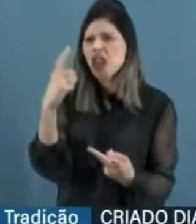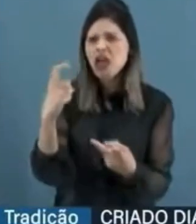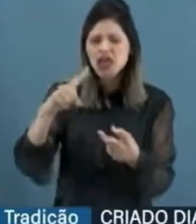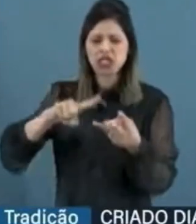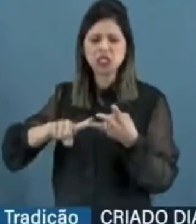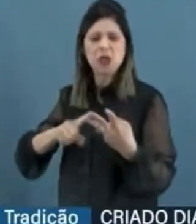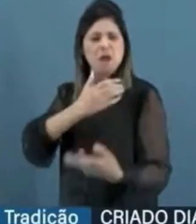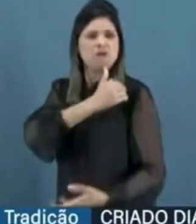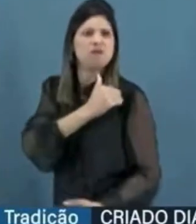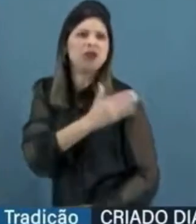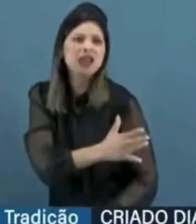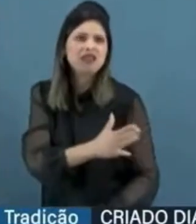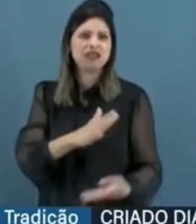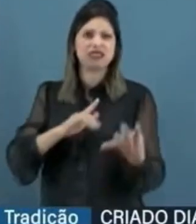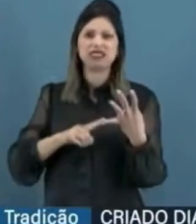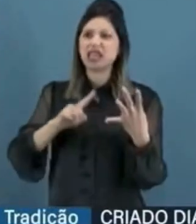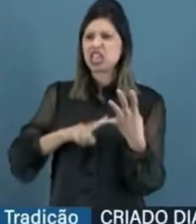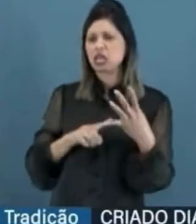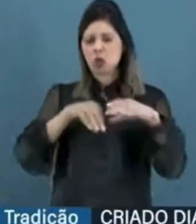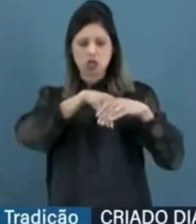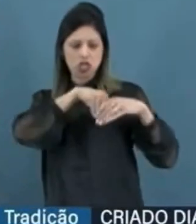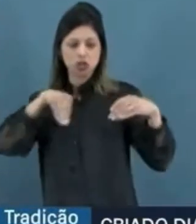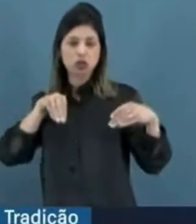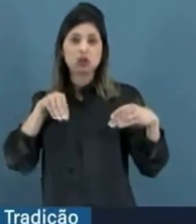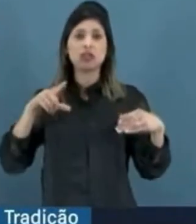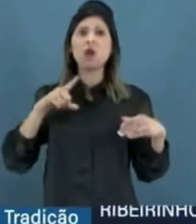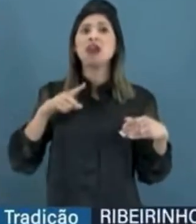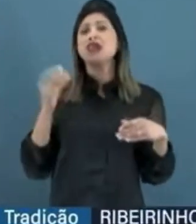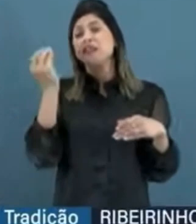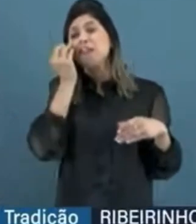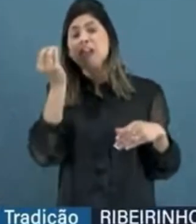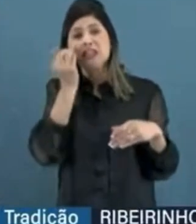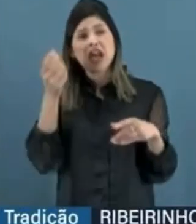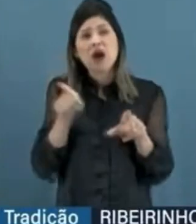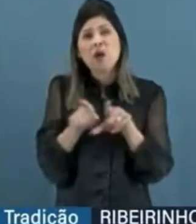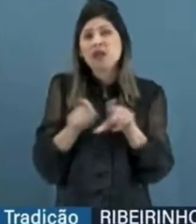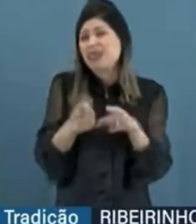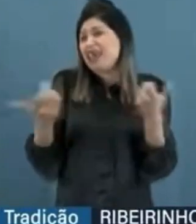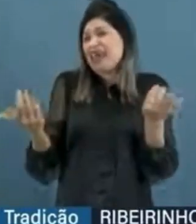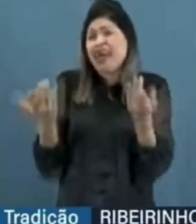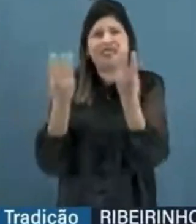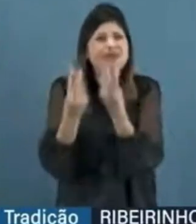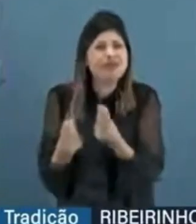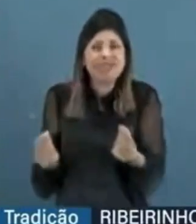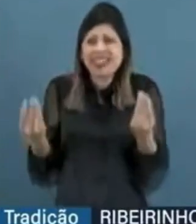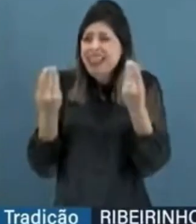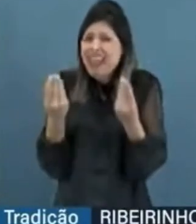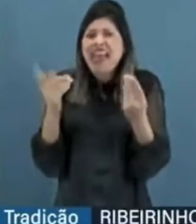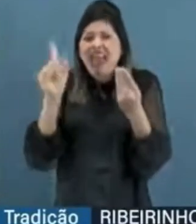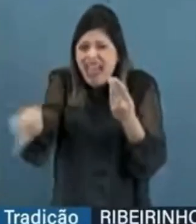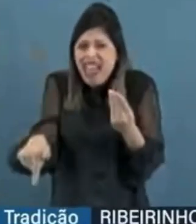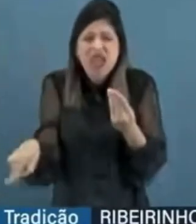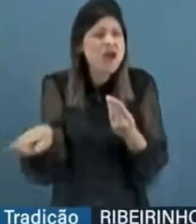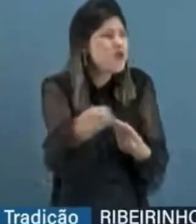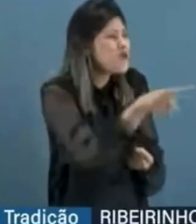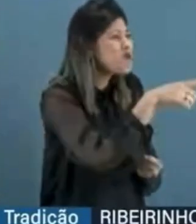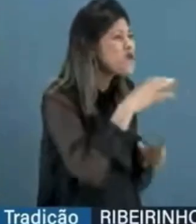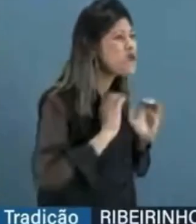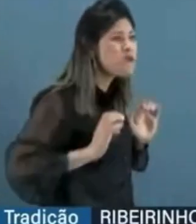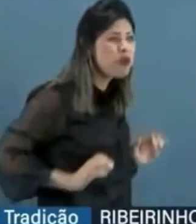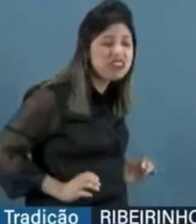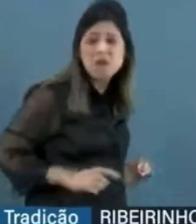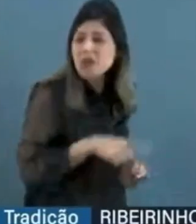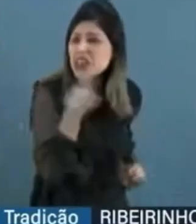e de entender o adversário como um inimigo a abater, a eliminar. É assim o comportamento dos bolsonaristas na